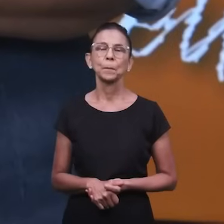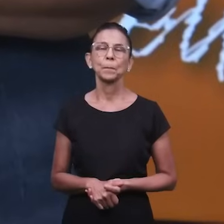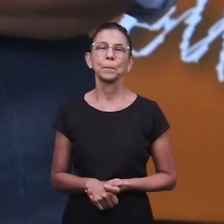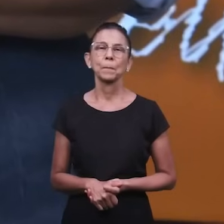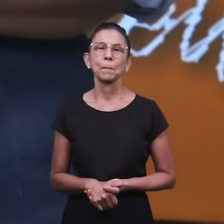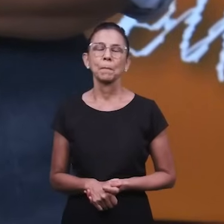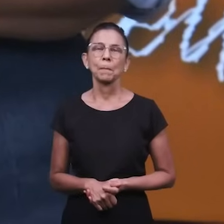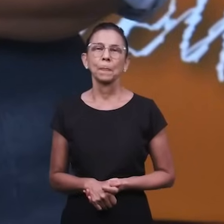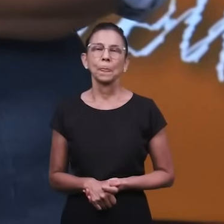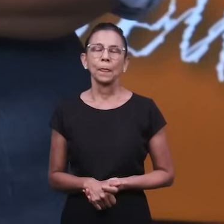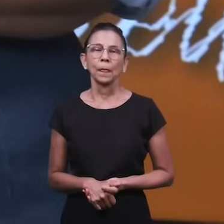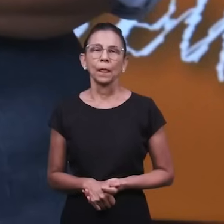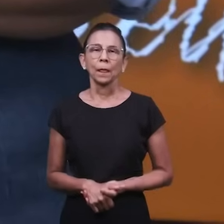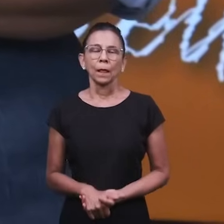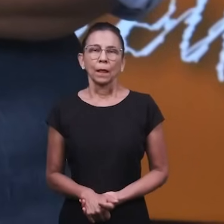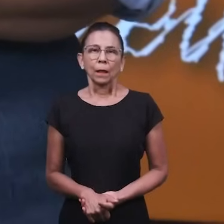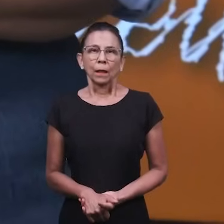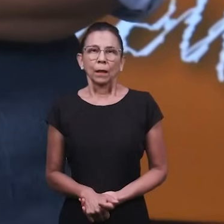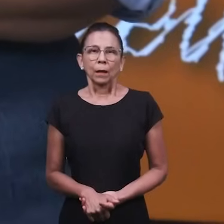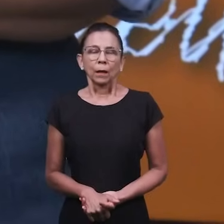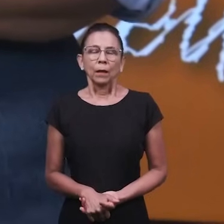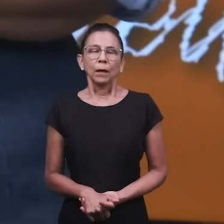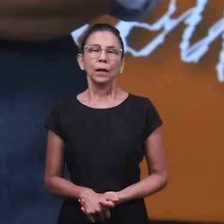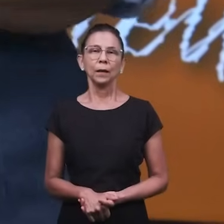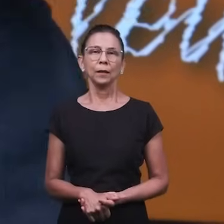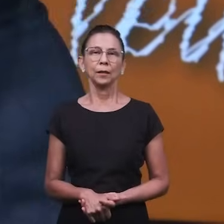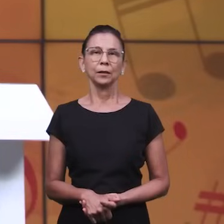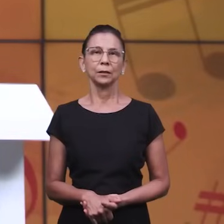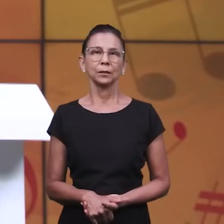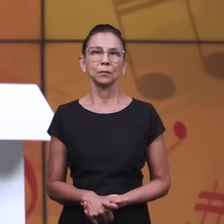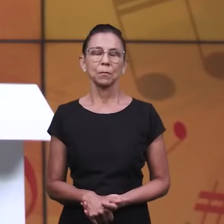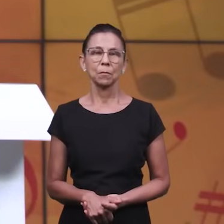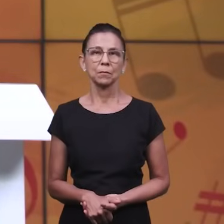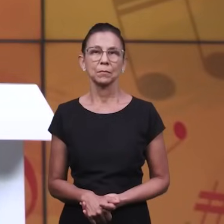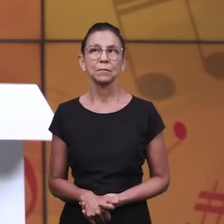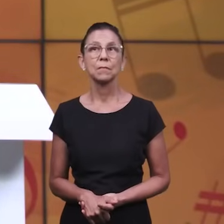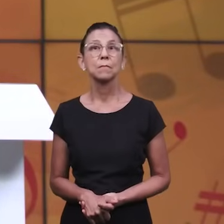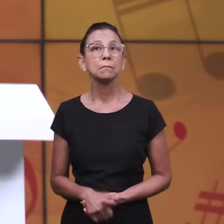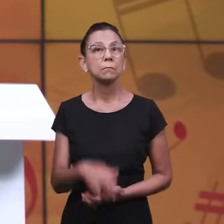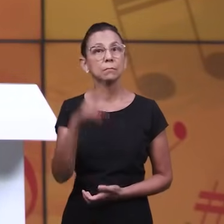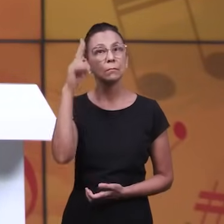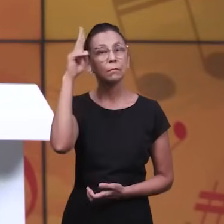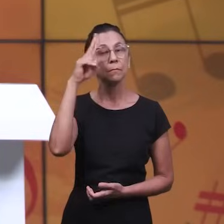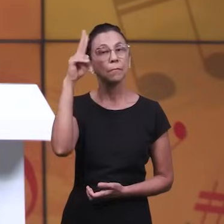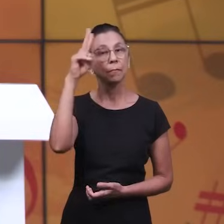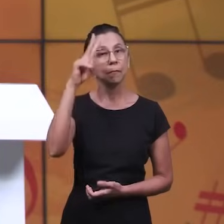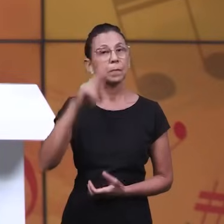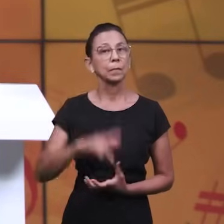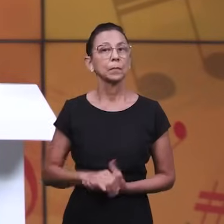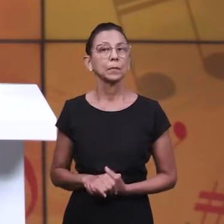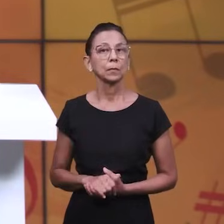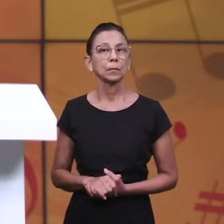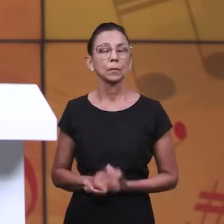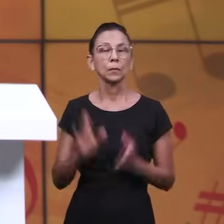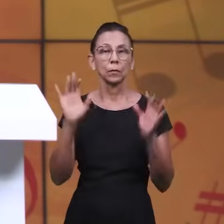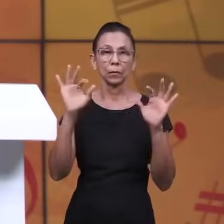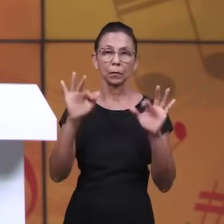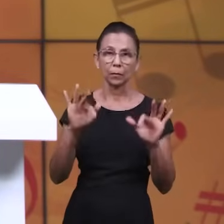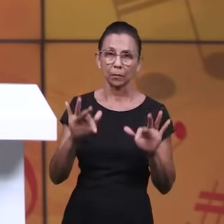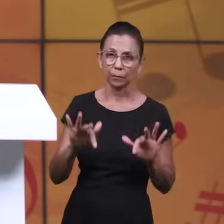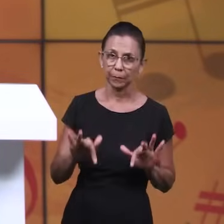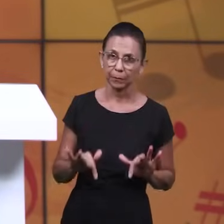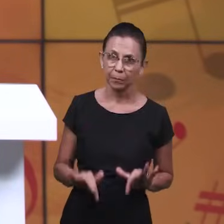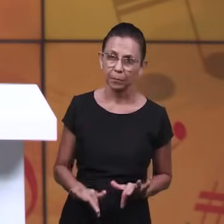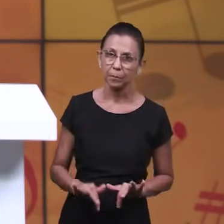1, 2, 3, 4. Lembrando que sempre quando a gente terminar o 4, nós temos